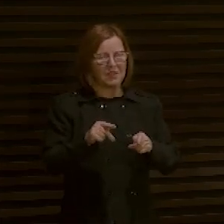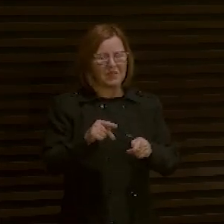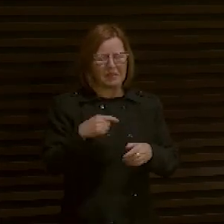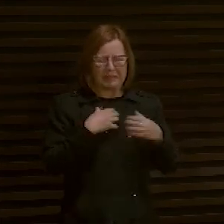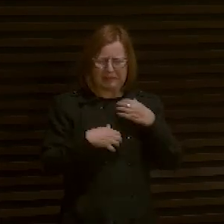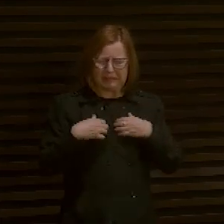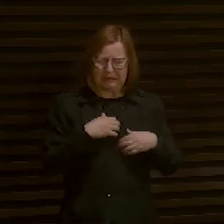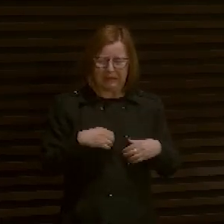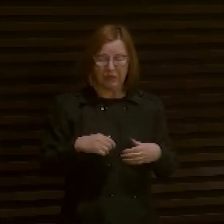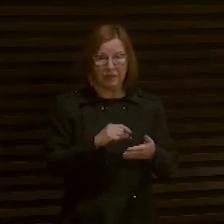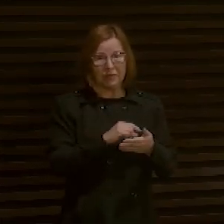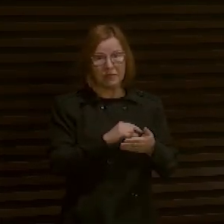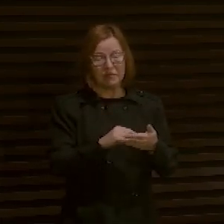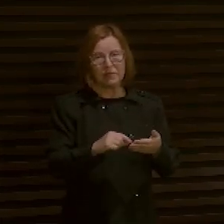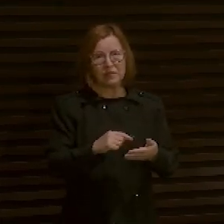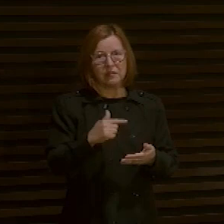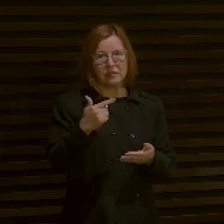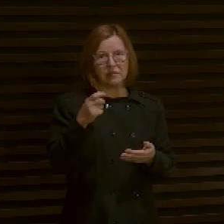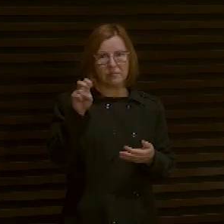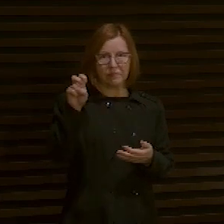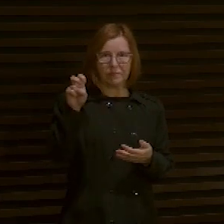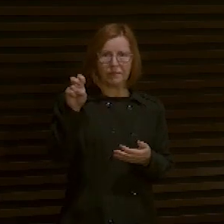versículo 25 do capítulo 6.